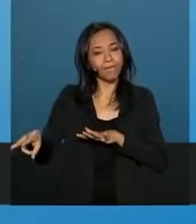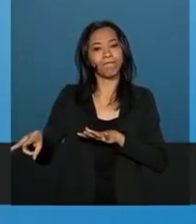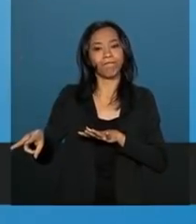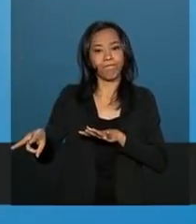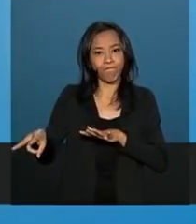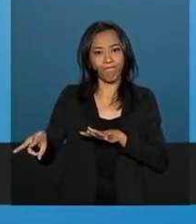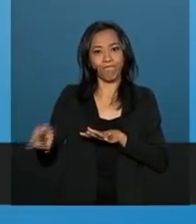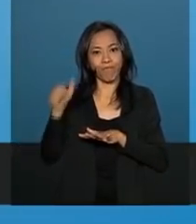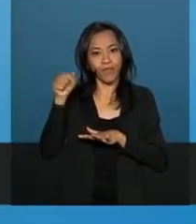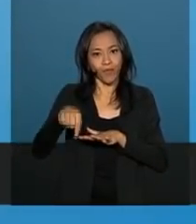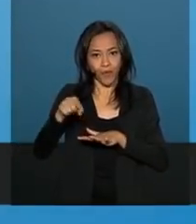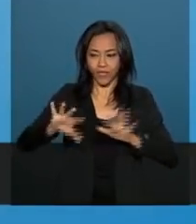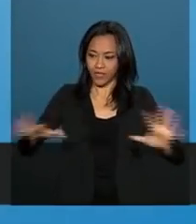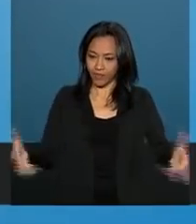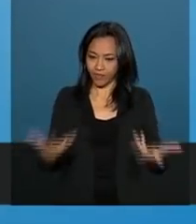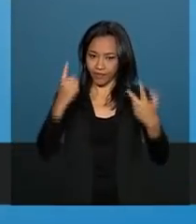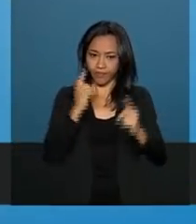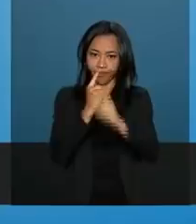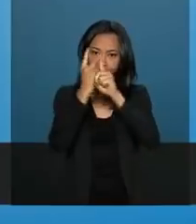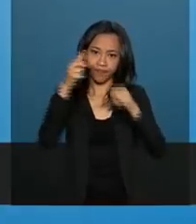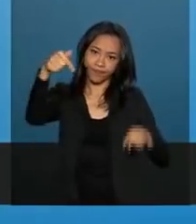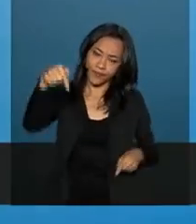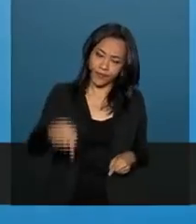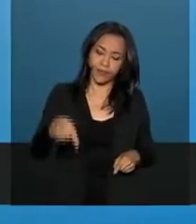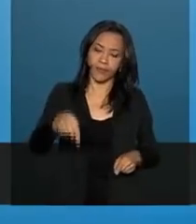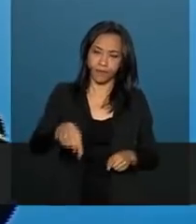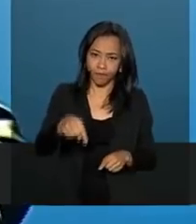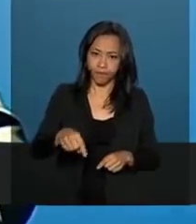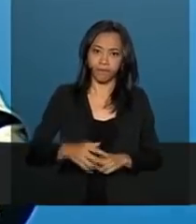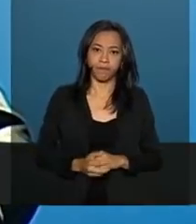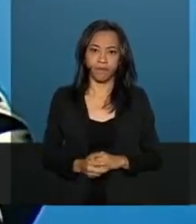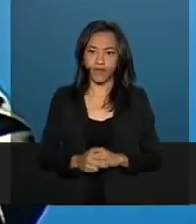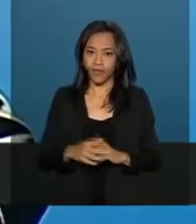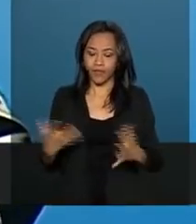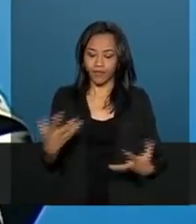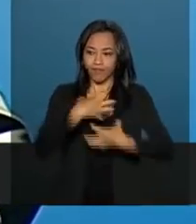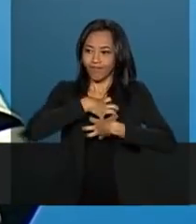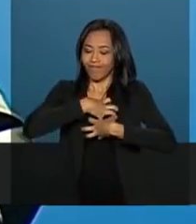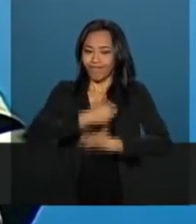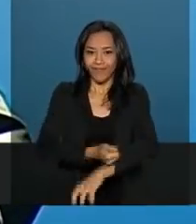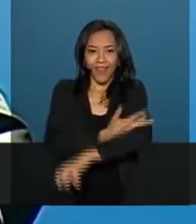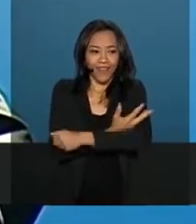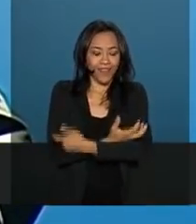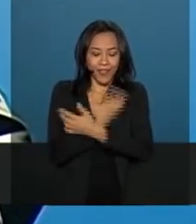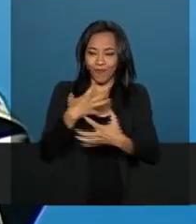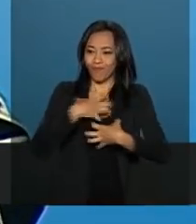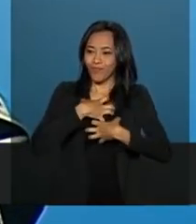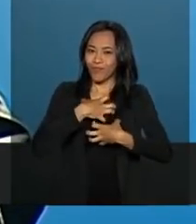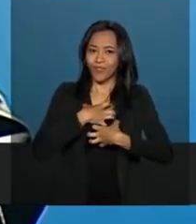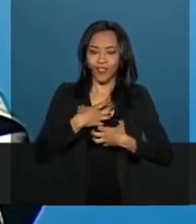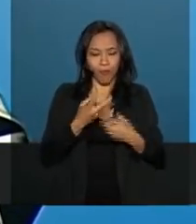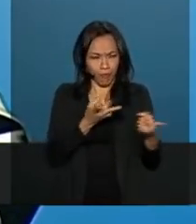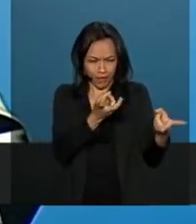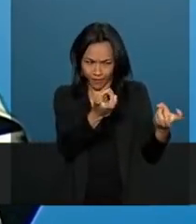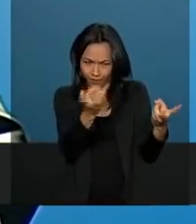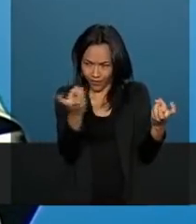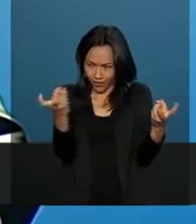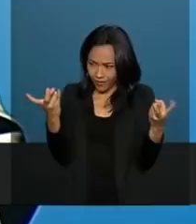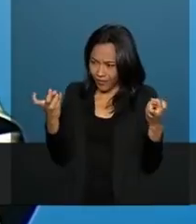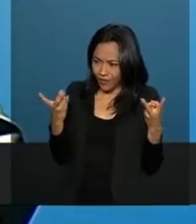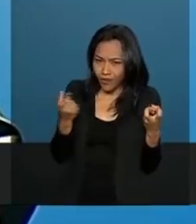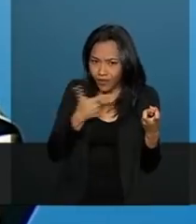grandiosamente, com esta solenidade e este entusiasmo que eu pude perceber naqueles que